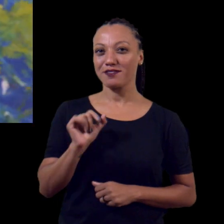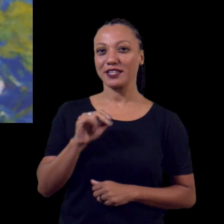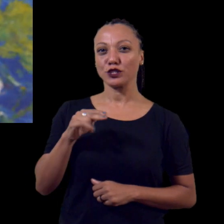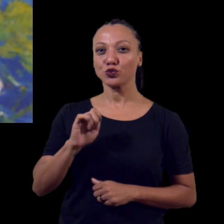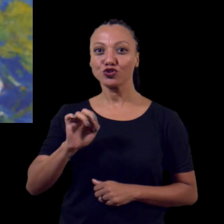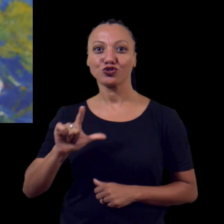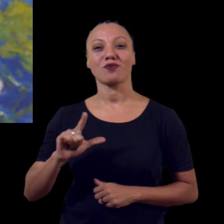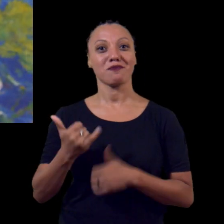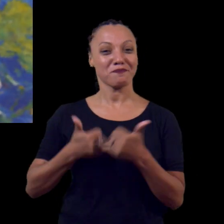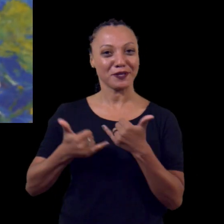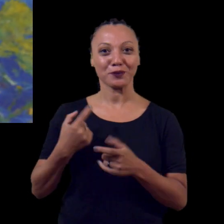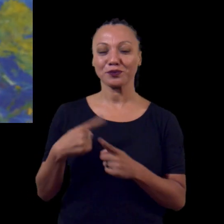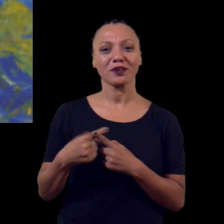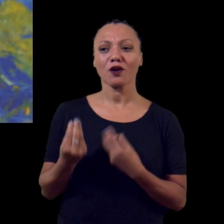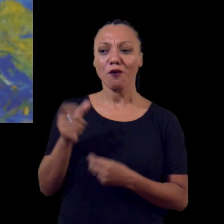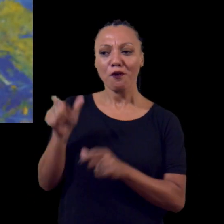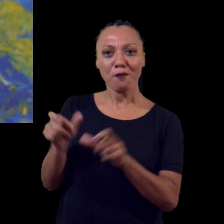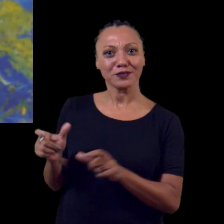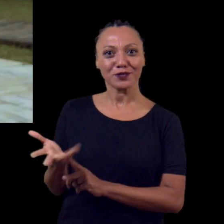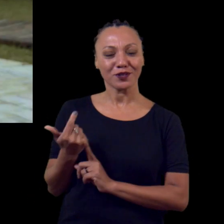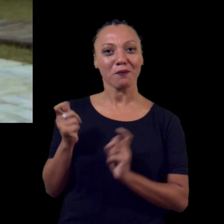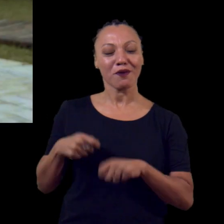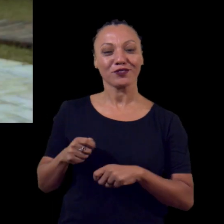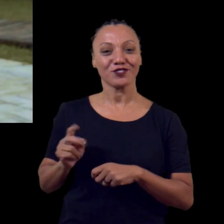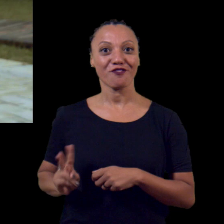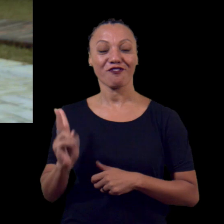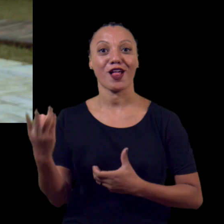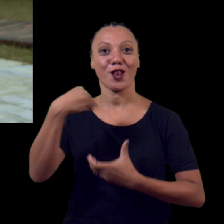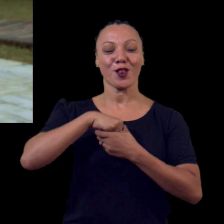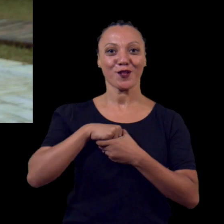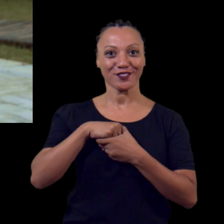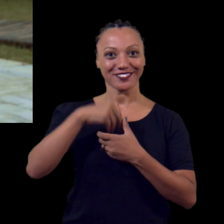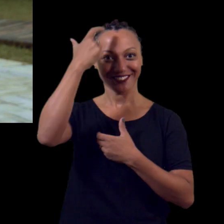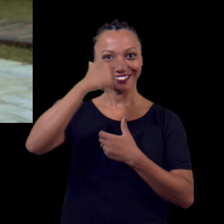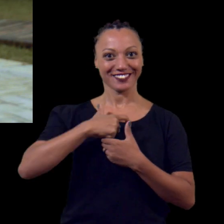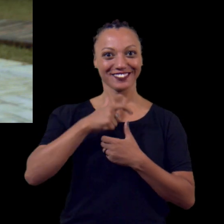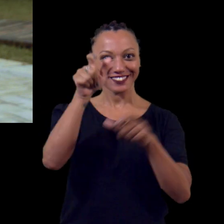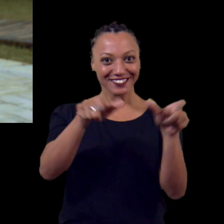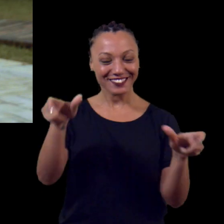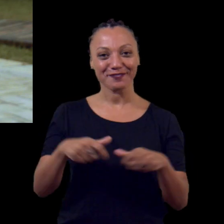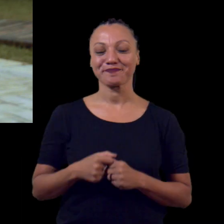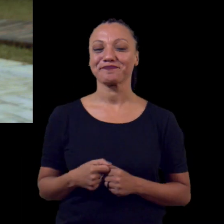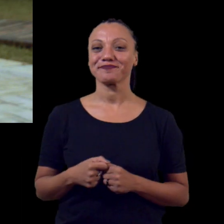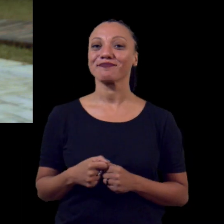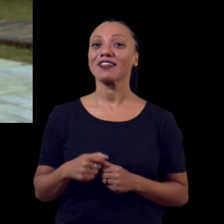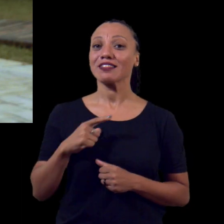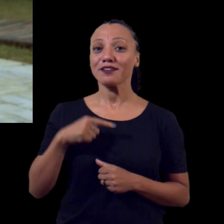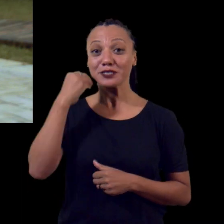aí, como os inúteis podiam valorizar o ser? Lá pelo meio dessa experiência, nós